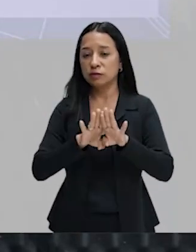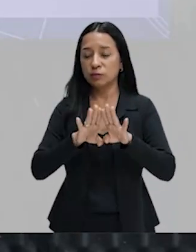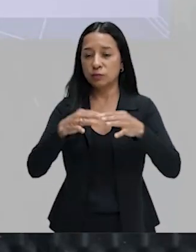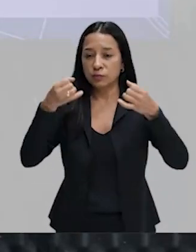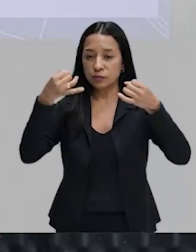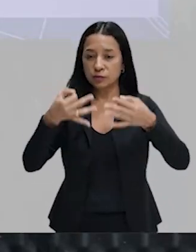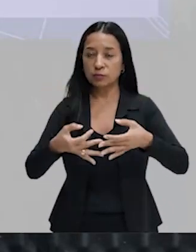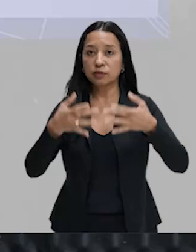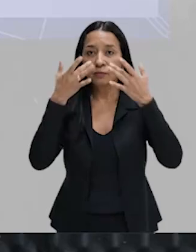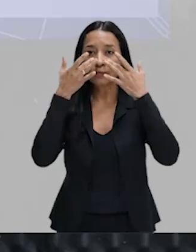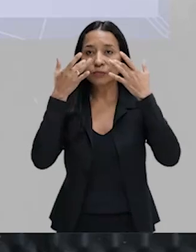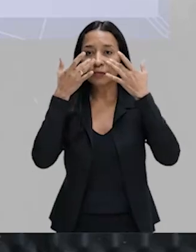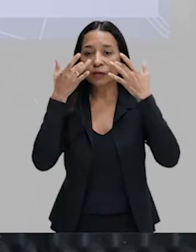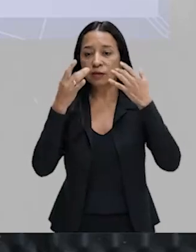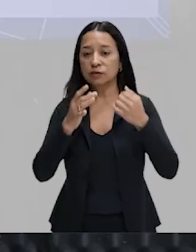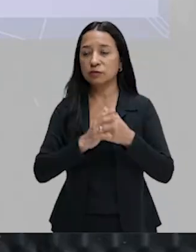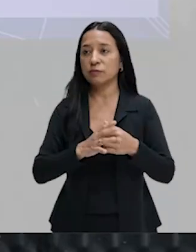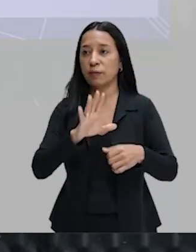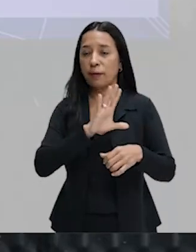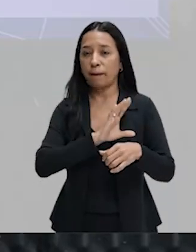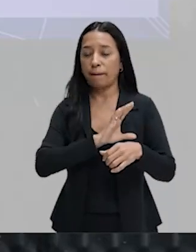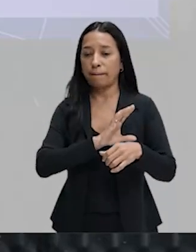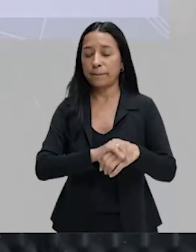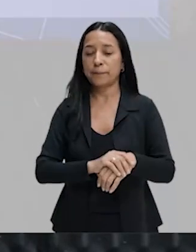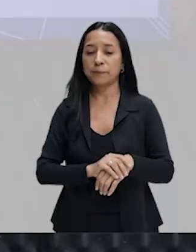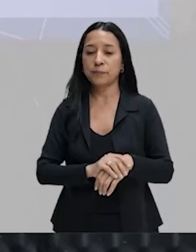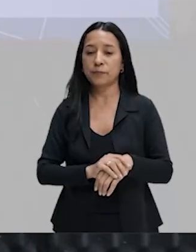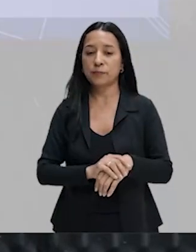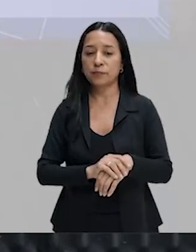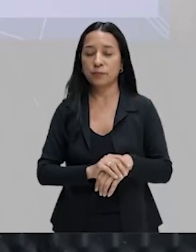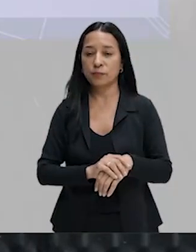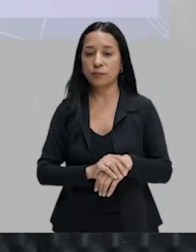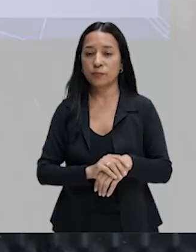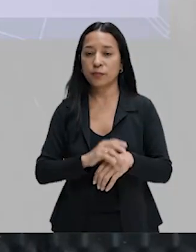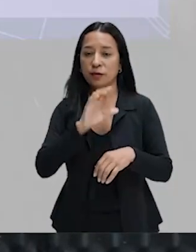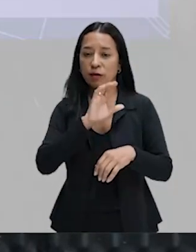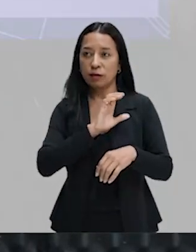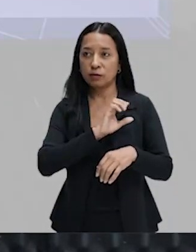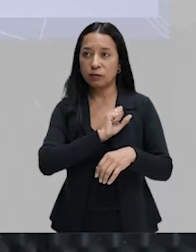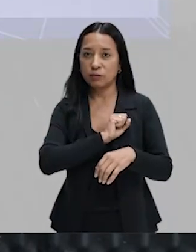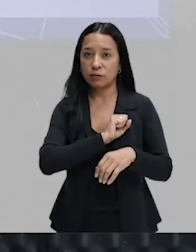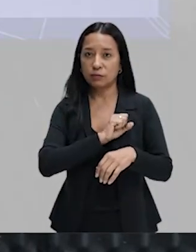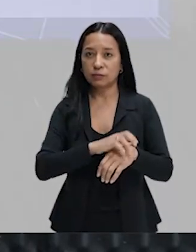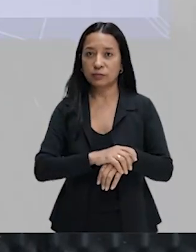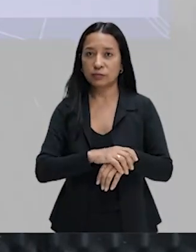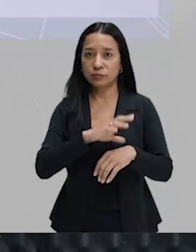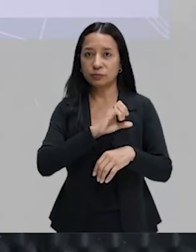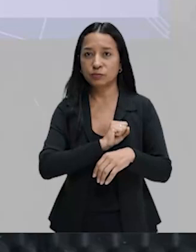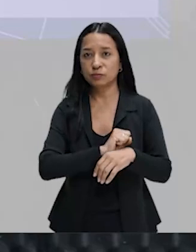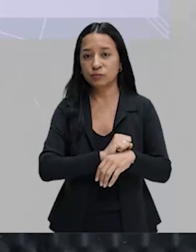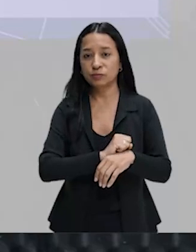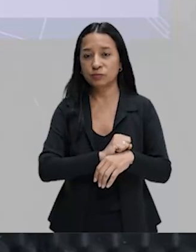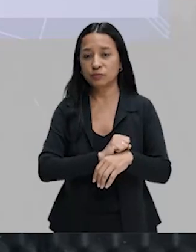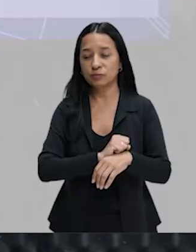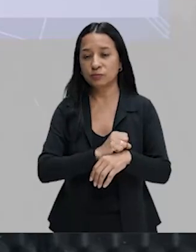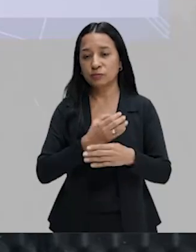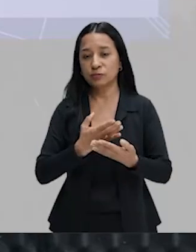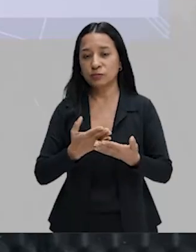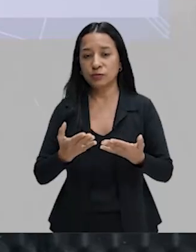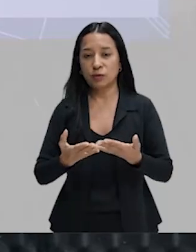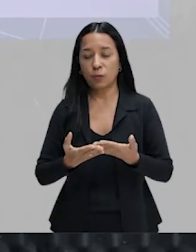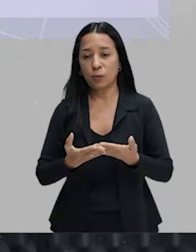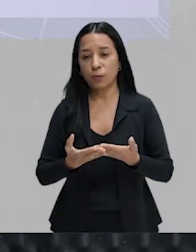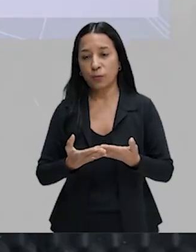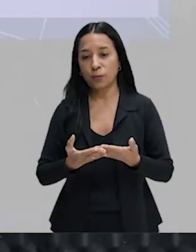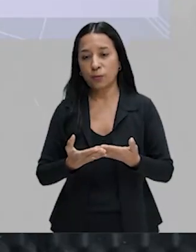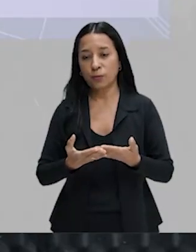arte, apaixonados são, eu não posso nem falar essa palavra aqui numa aula de parnasianismo, mas fica aí o parênteses, apaixonados são pelo